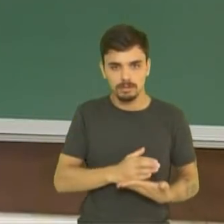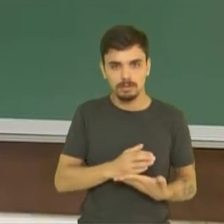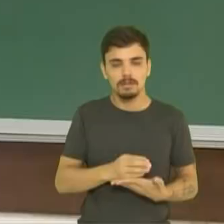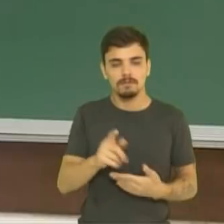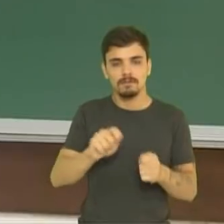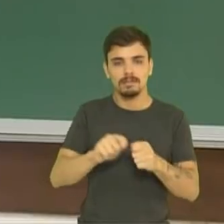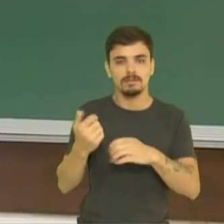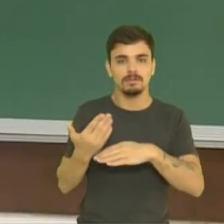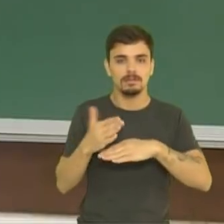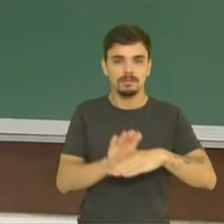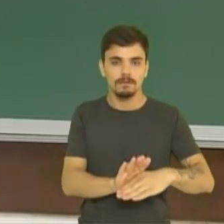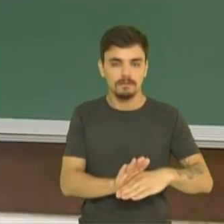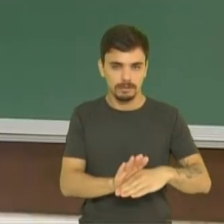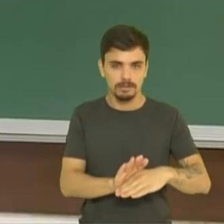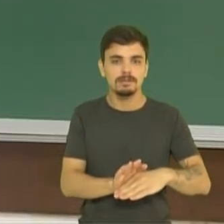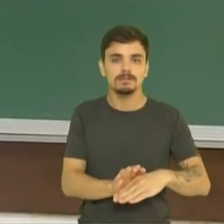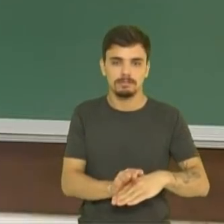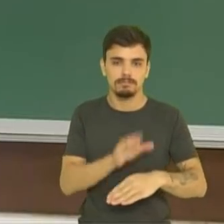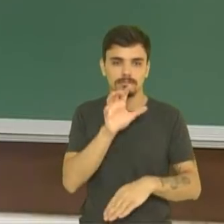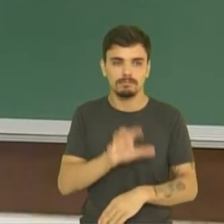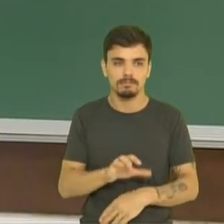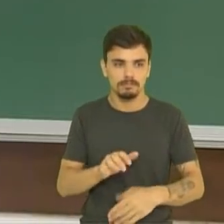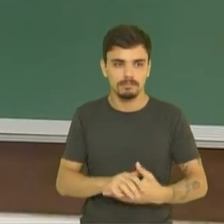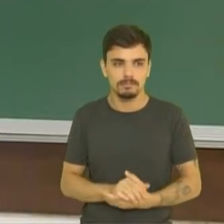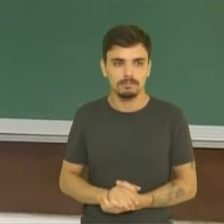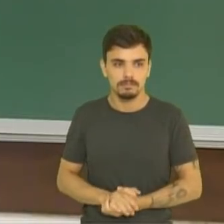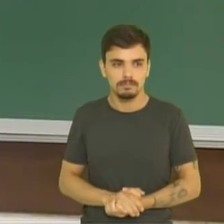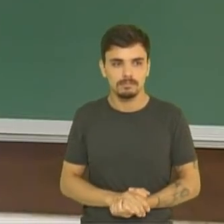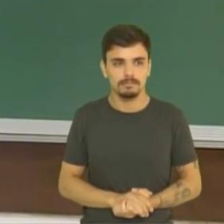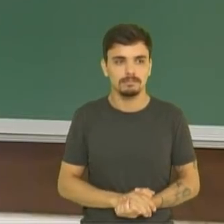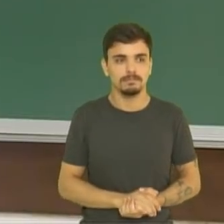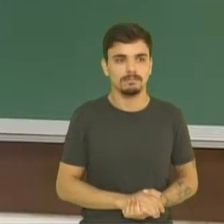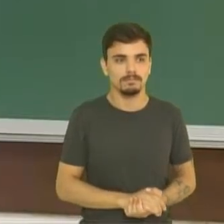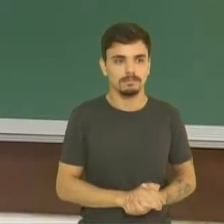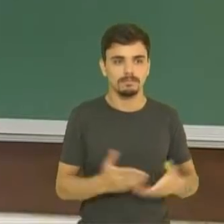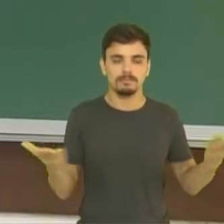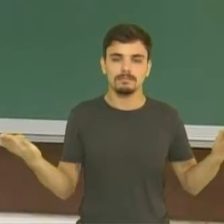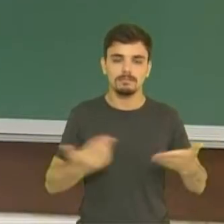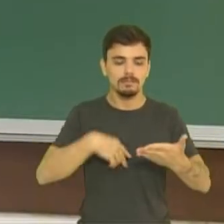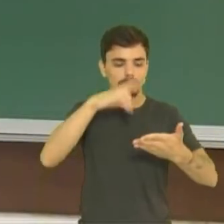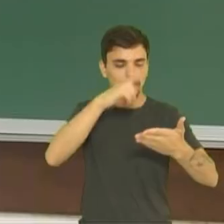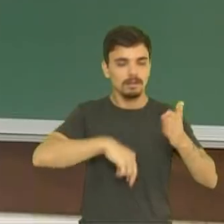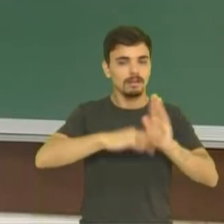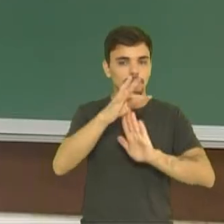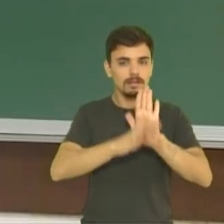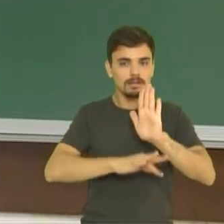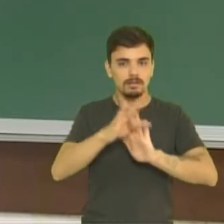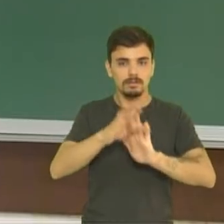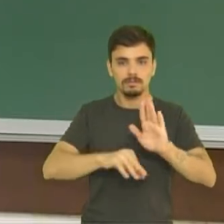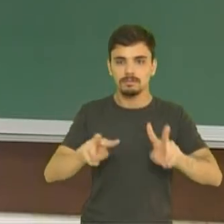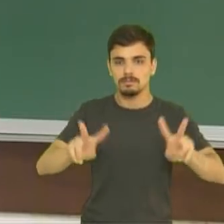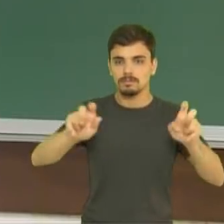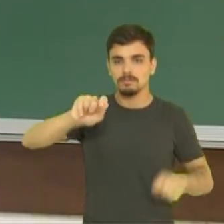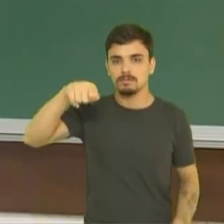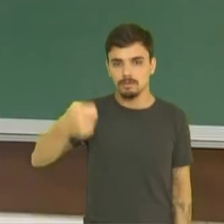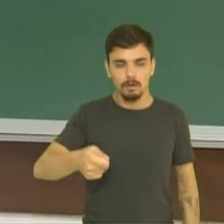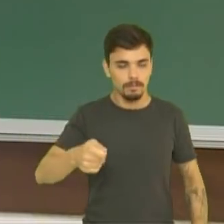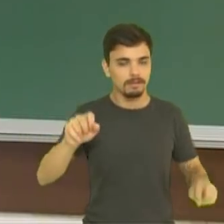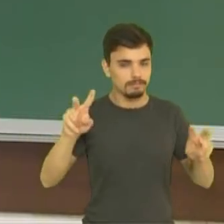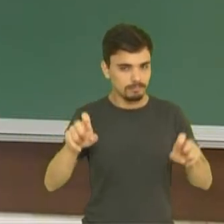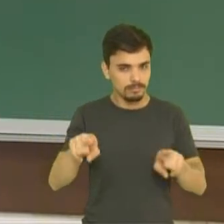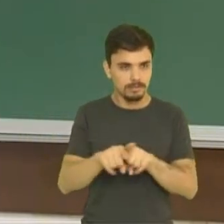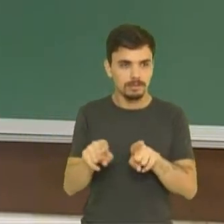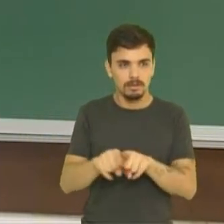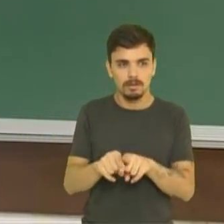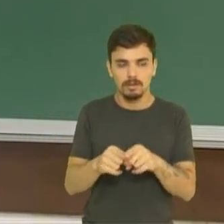tua defesa ali em cima disso. Certo? Vamos ler um texto sobre esse assunto, o desafio da